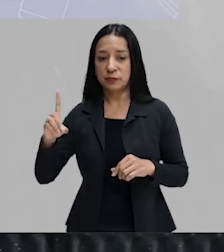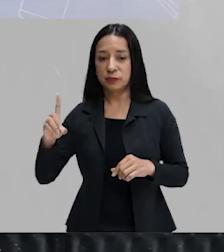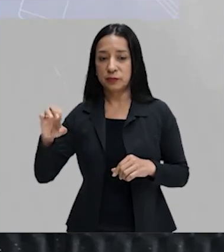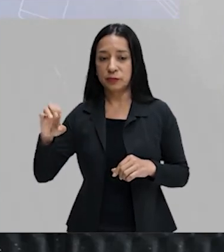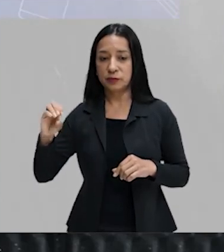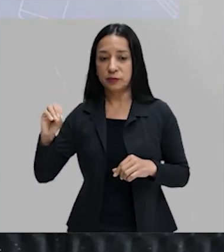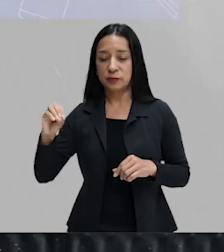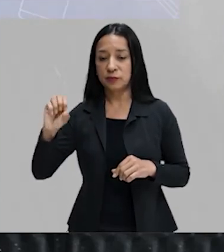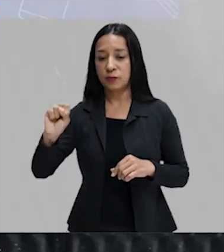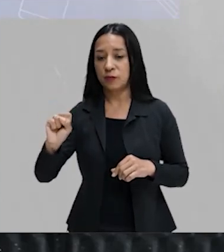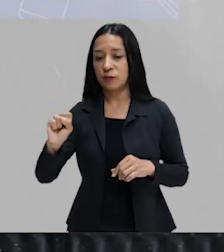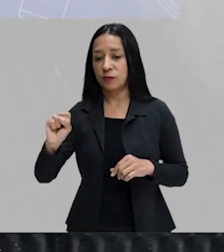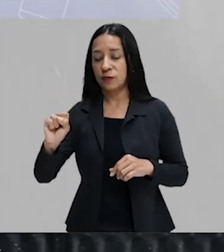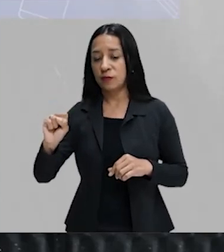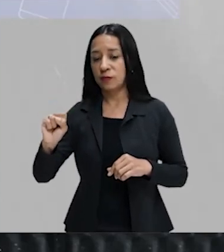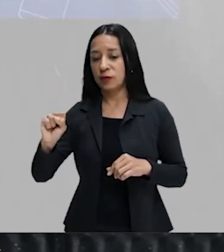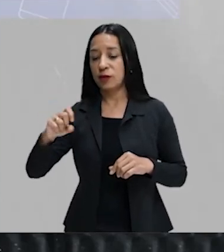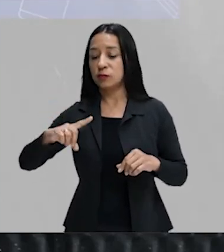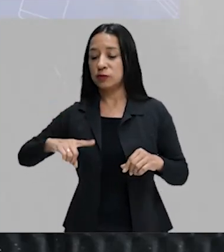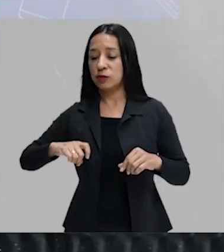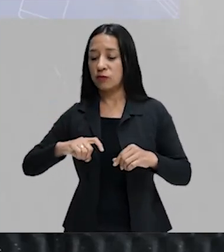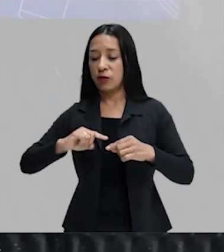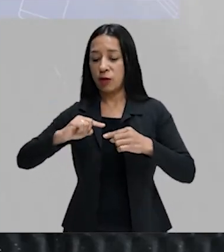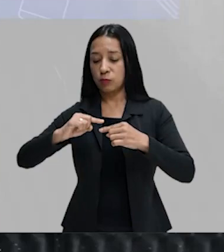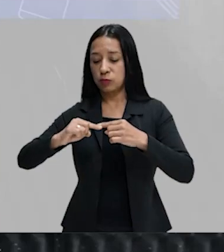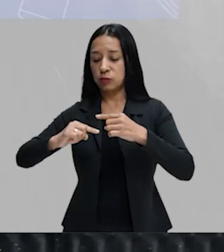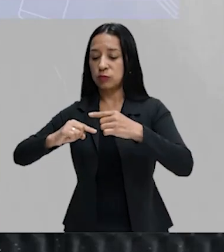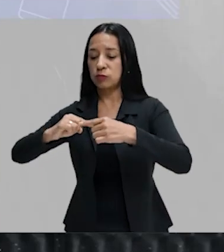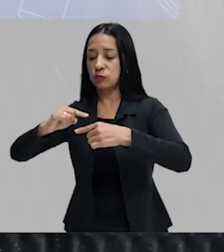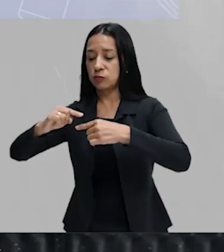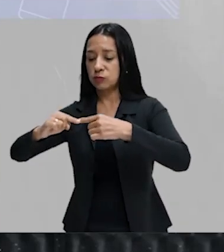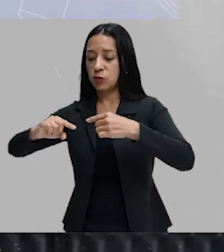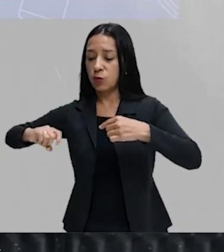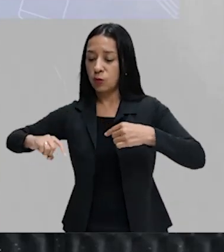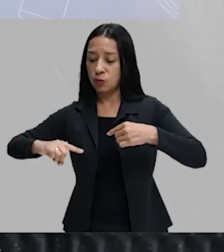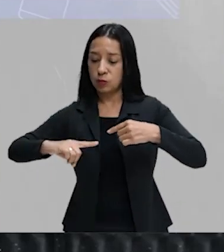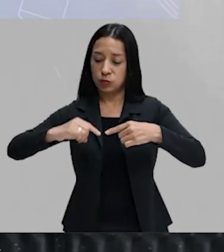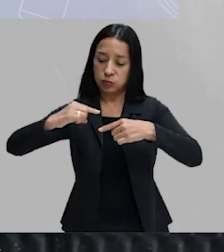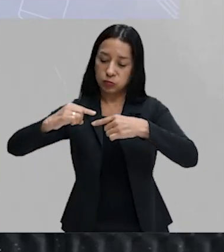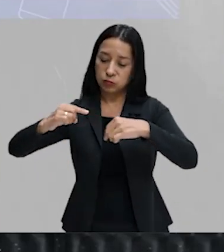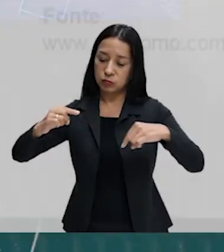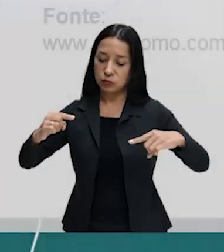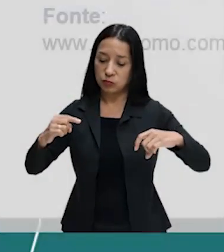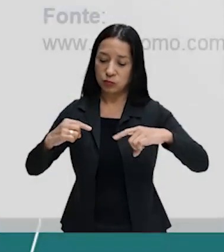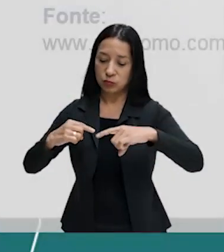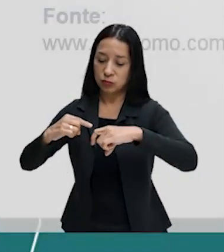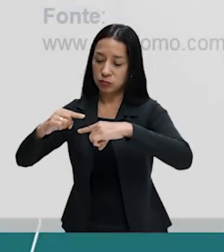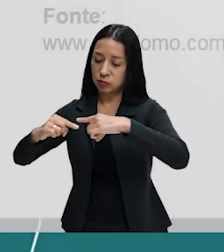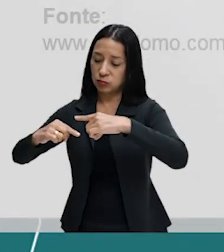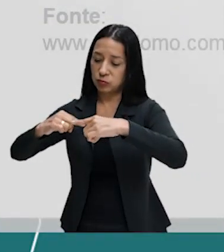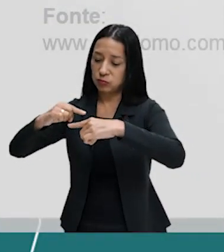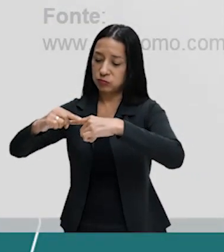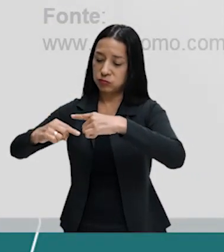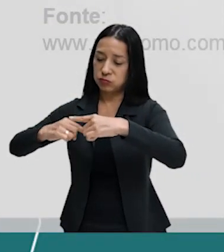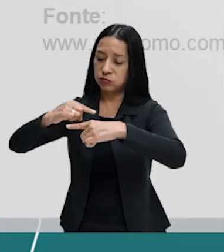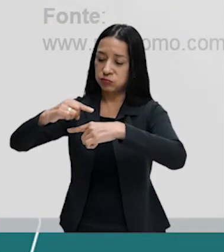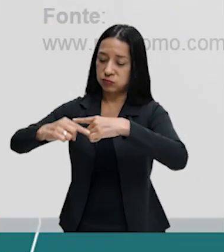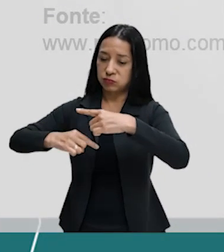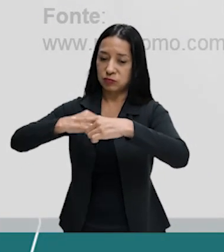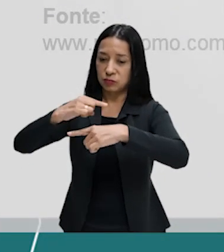vermes cilíndricos. Aí, como exemplo, nós temos o Ascaris